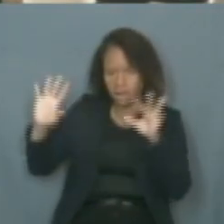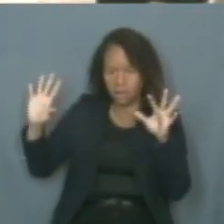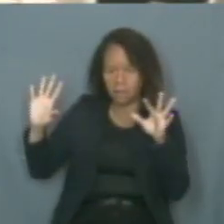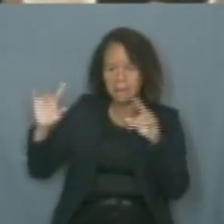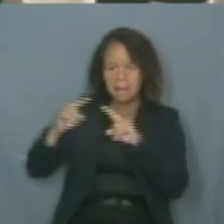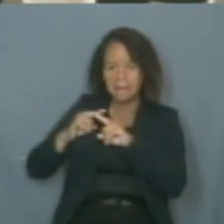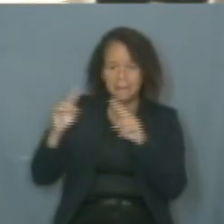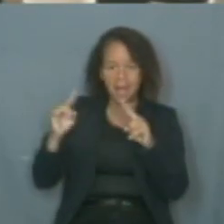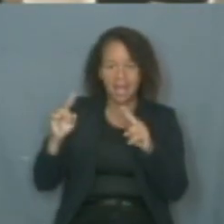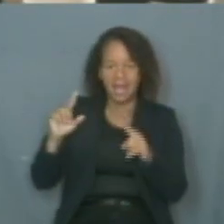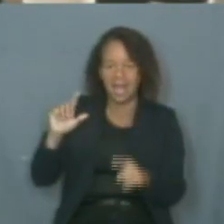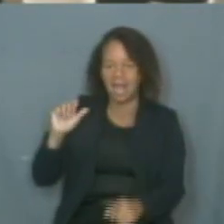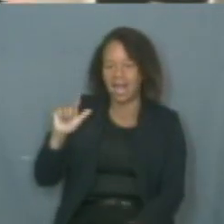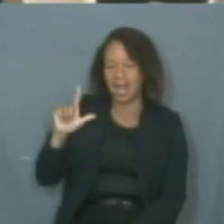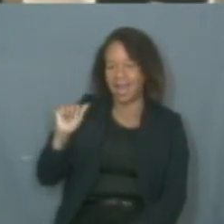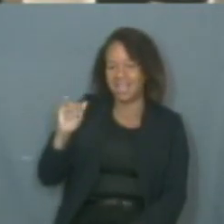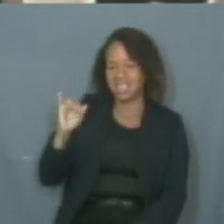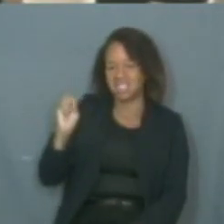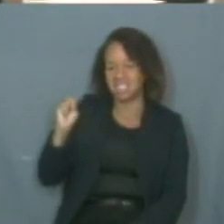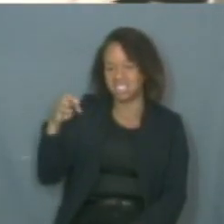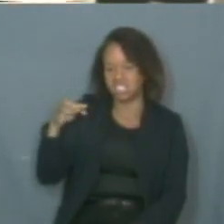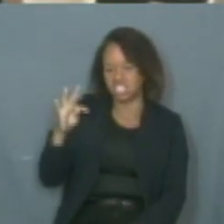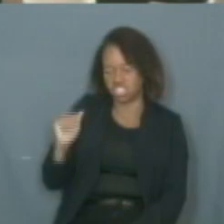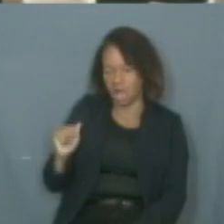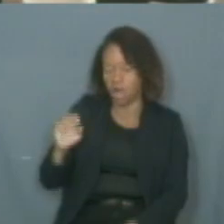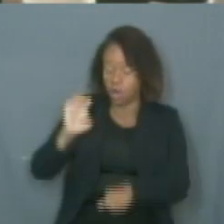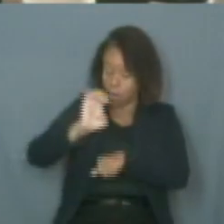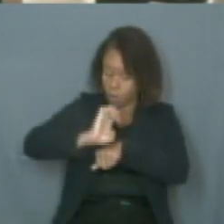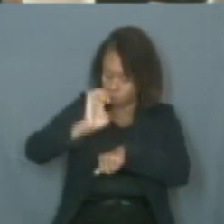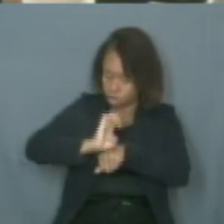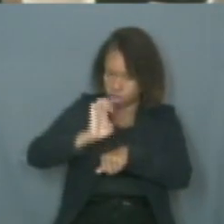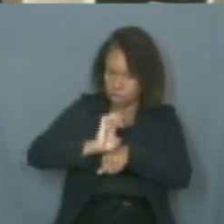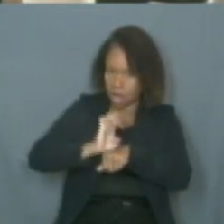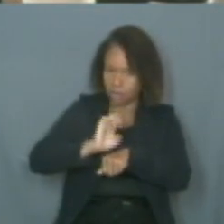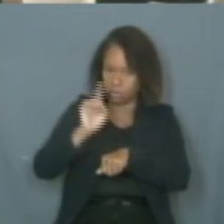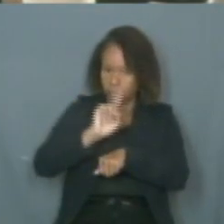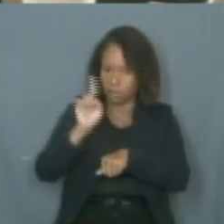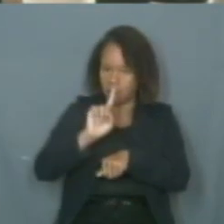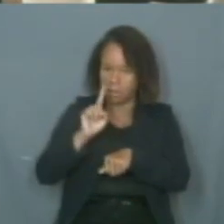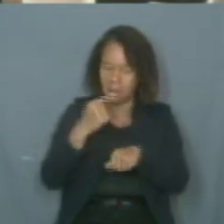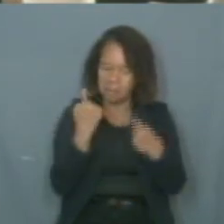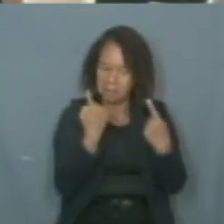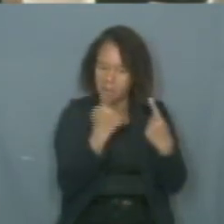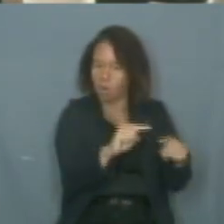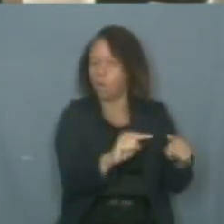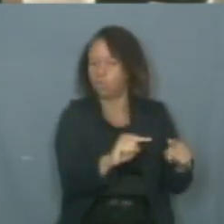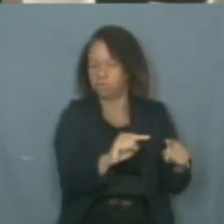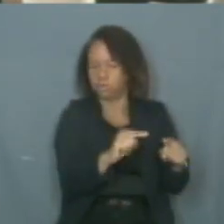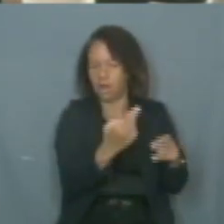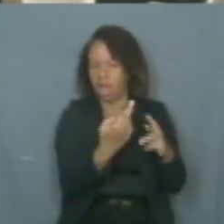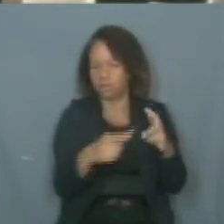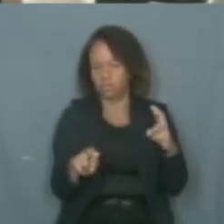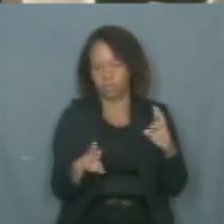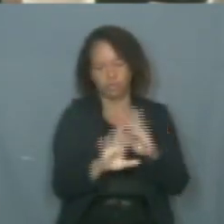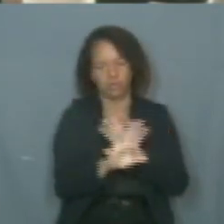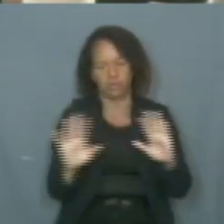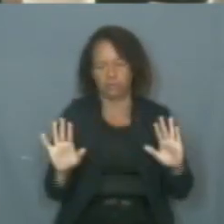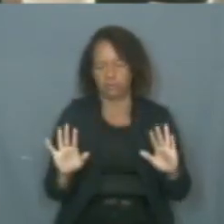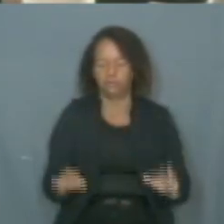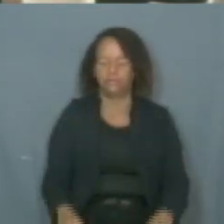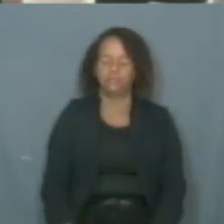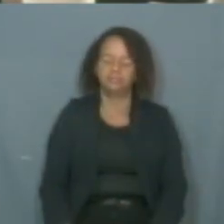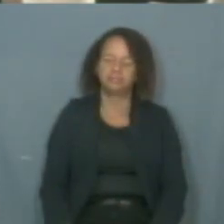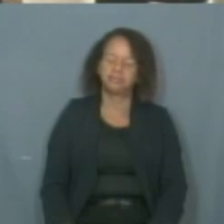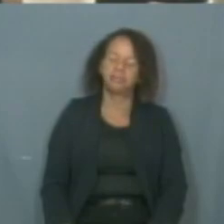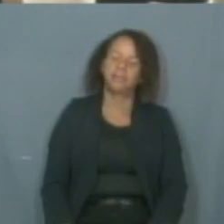é laicista, ou seja, o Estado não é inimigo das religiões. E